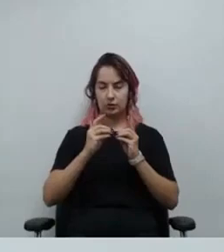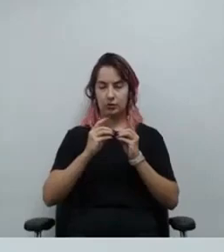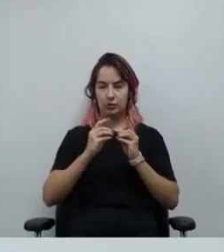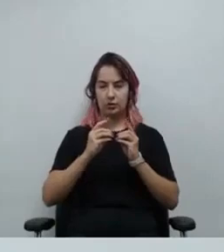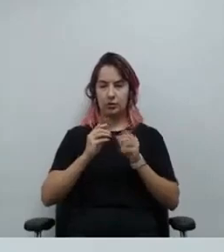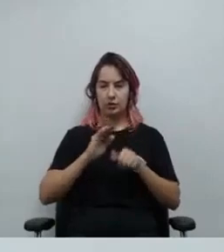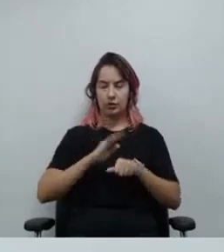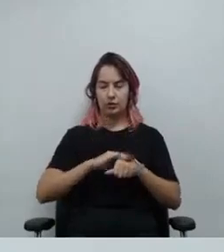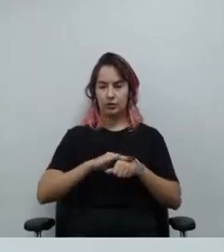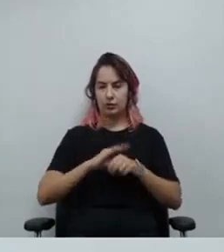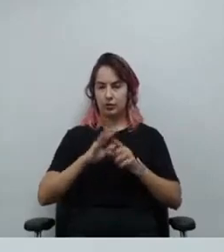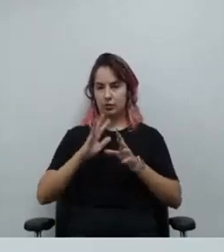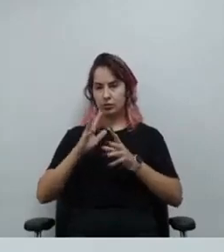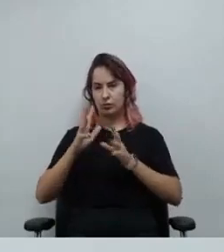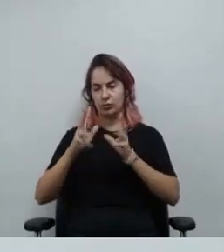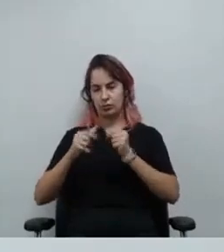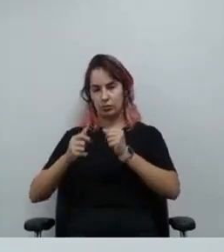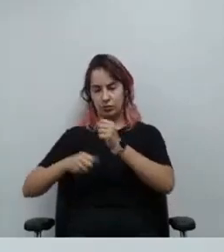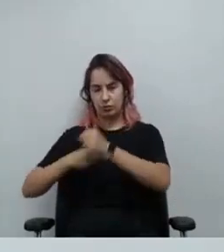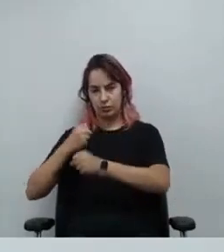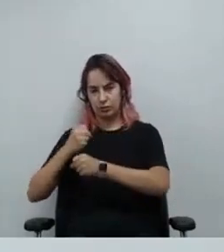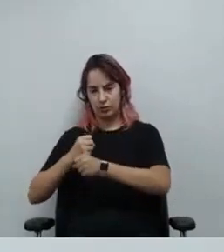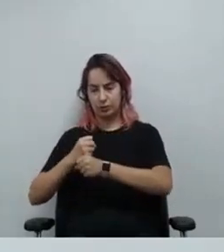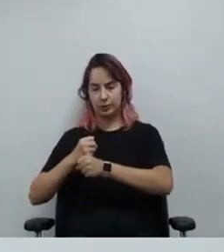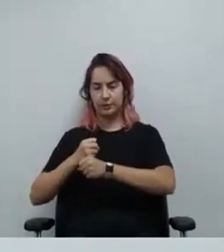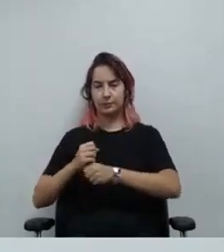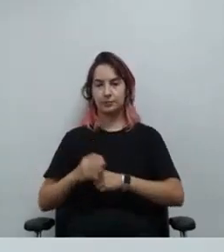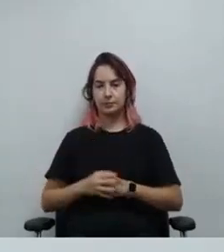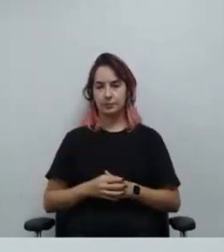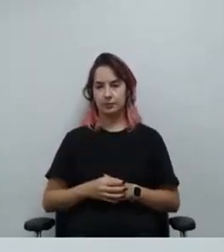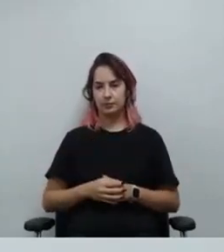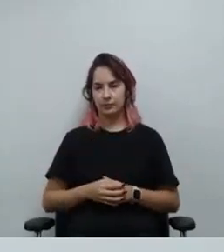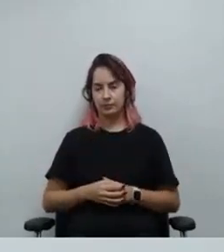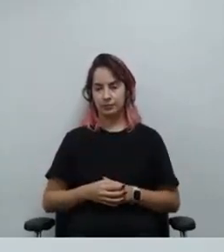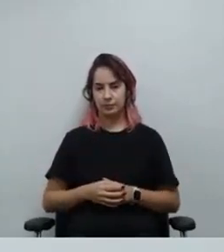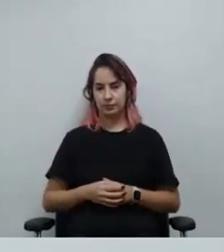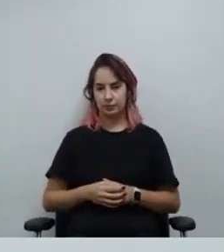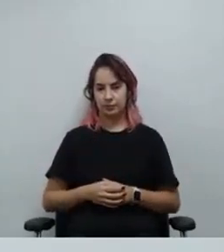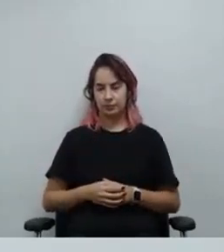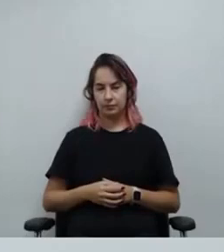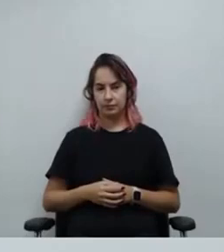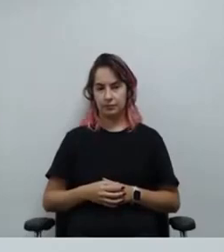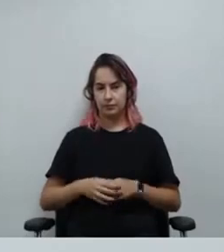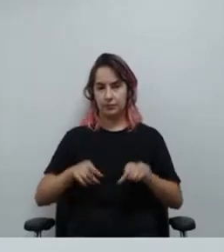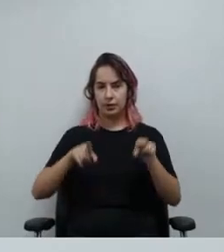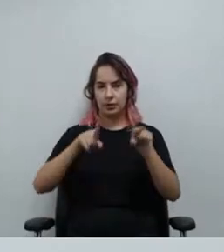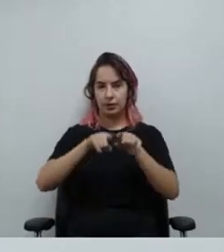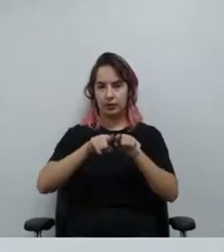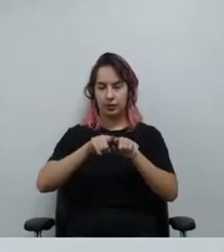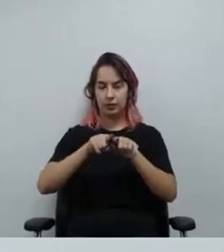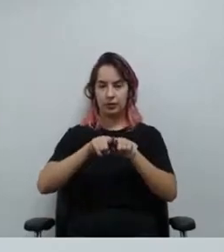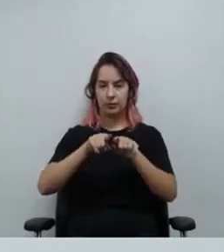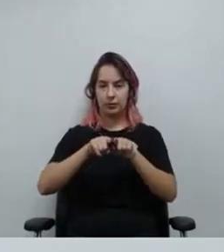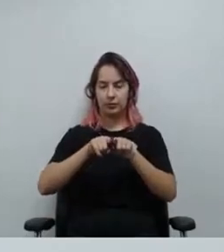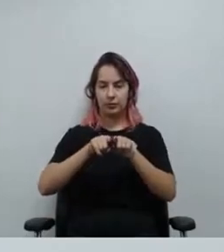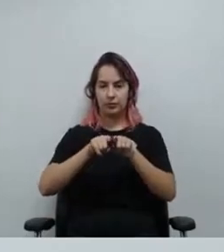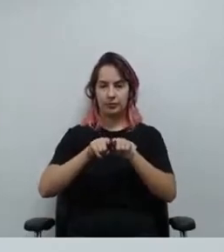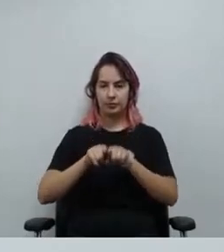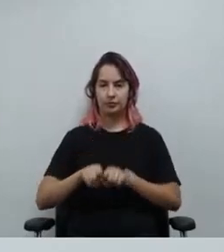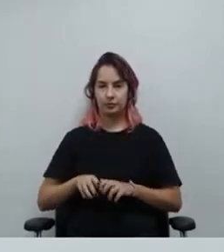ao longo desses últimos anos, que envolvem situações que também encampam casos de